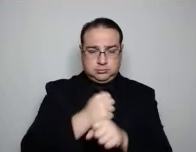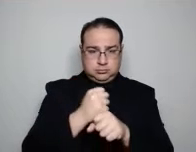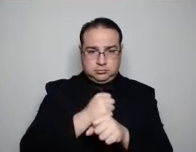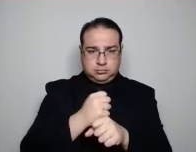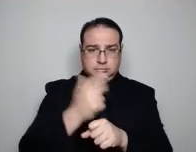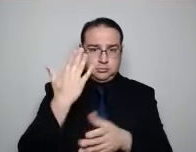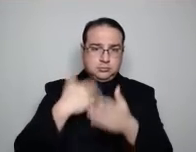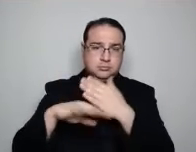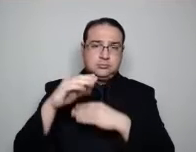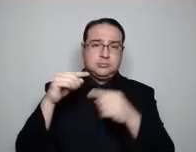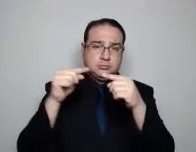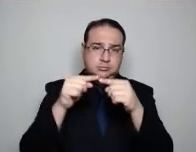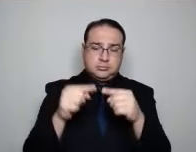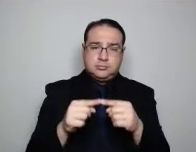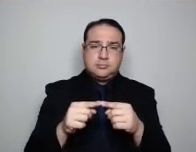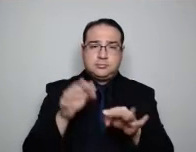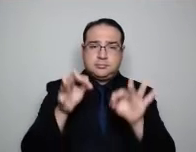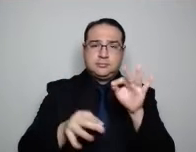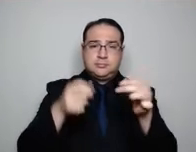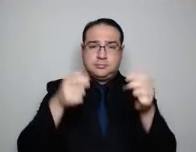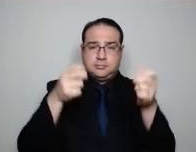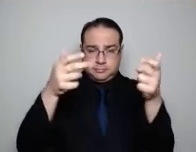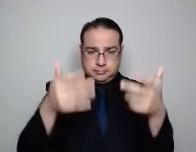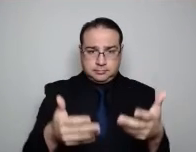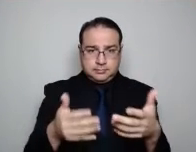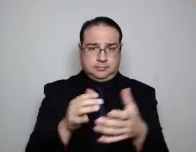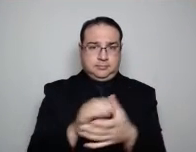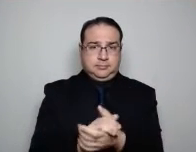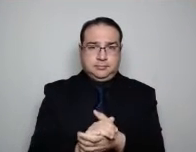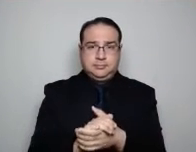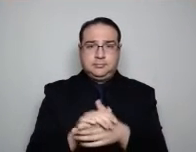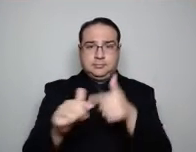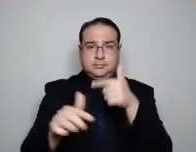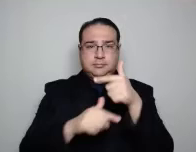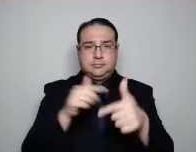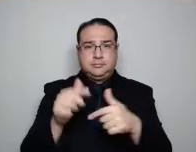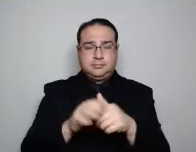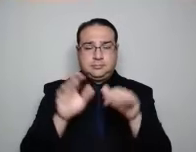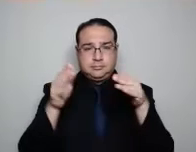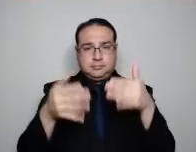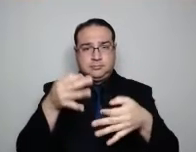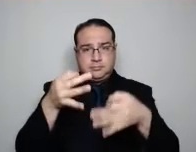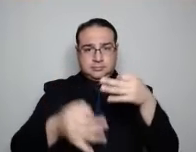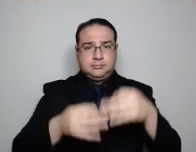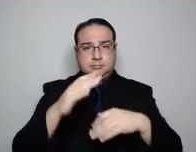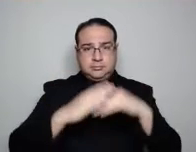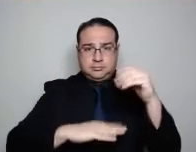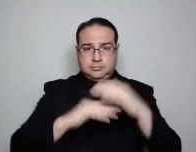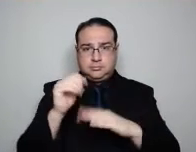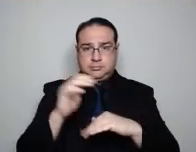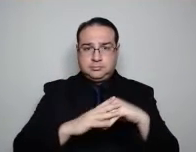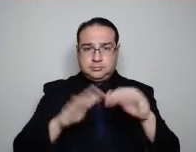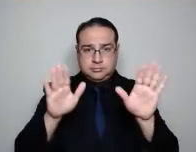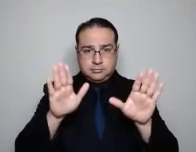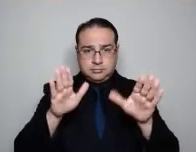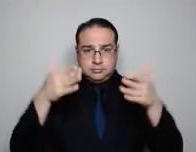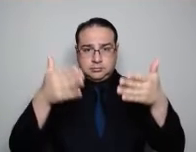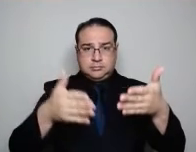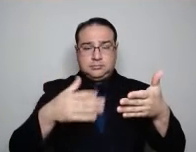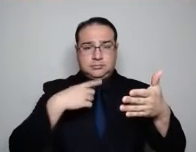Justiça, diz o seguinte: o exercício das funções judiciais compete exclusivamente aos juízes e